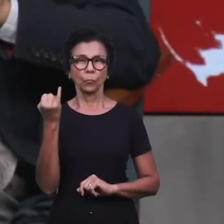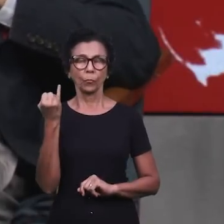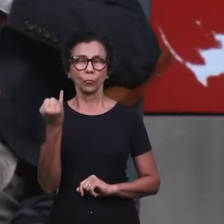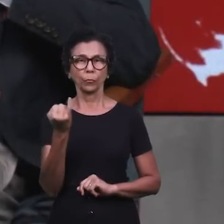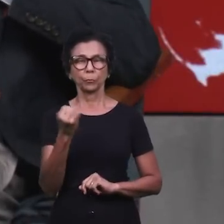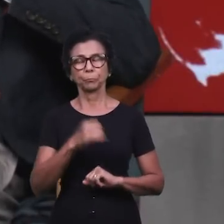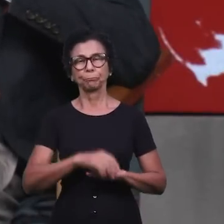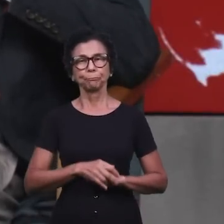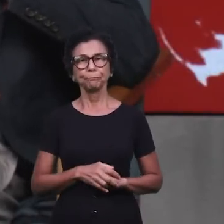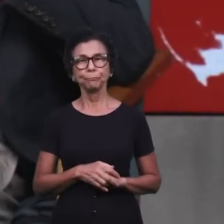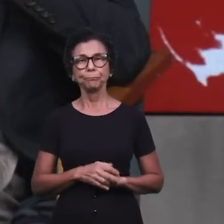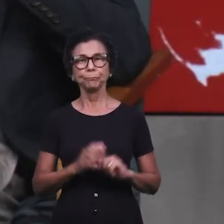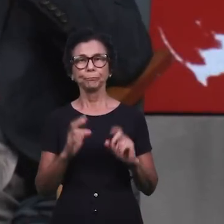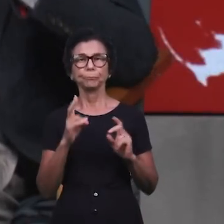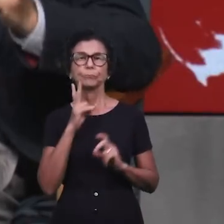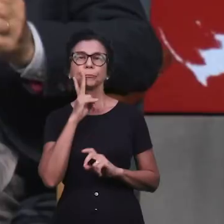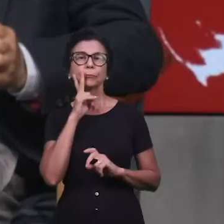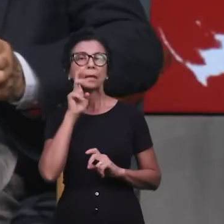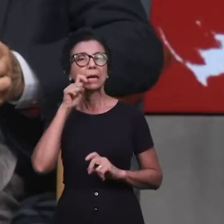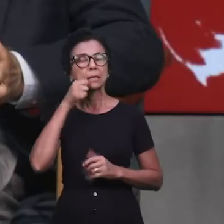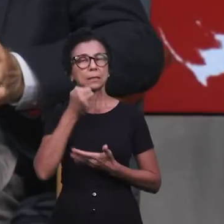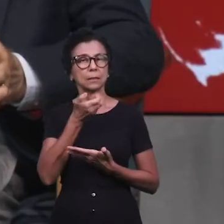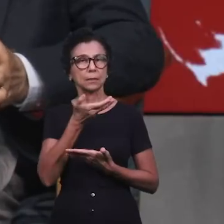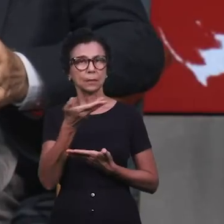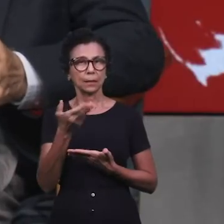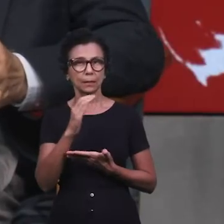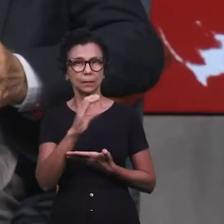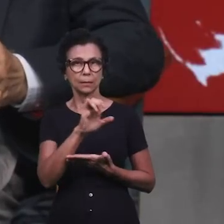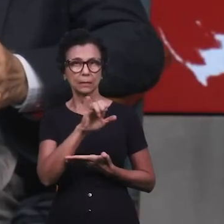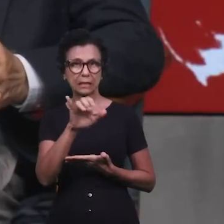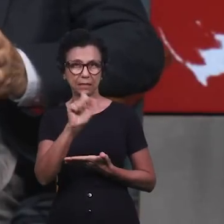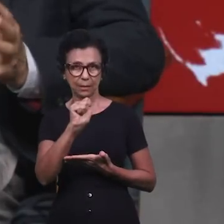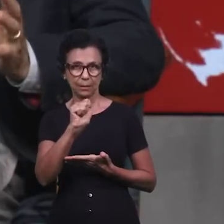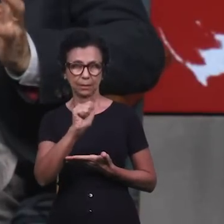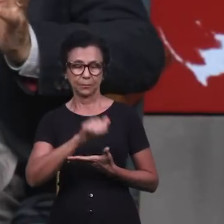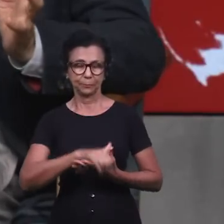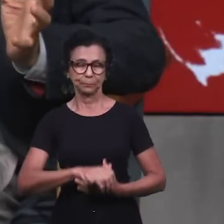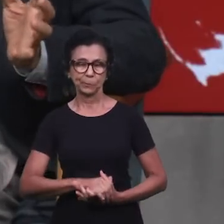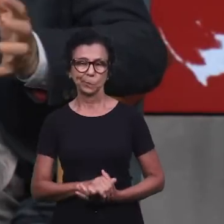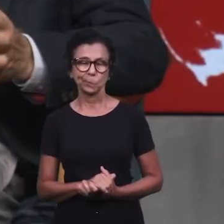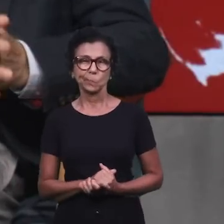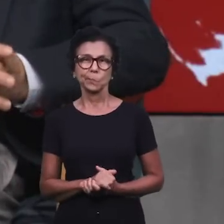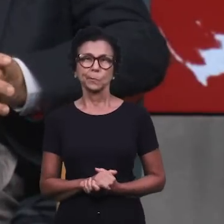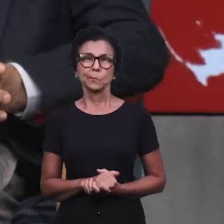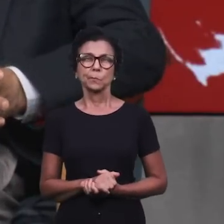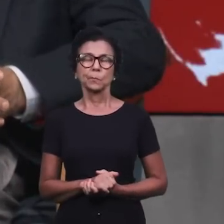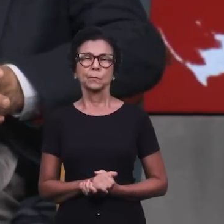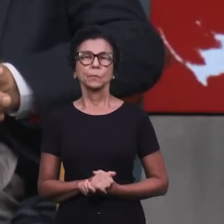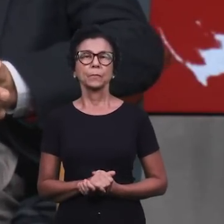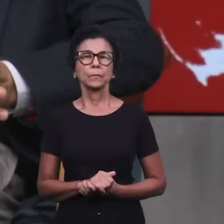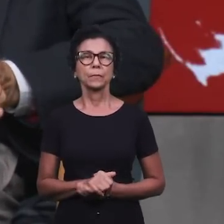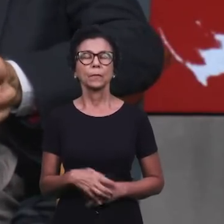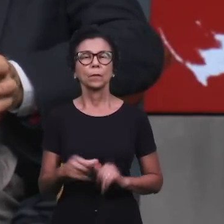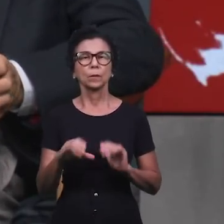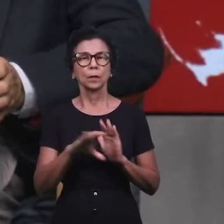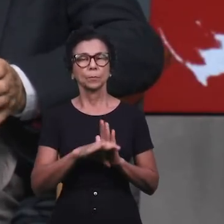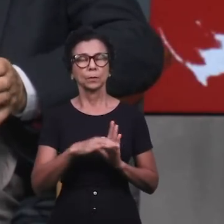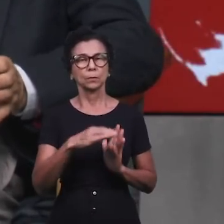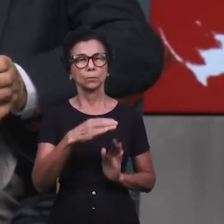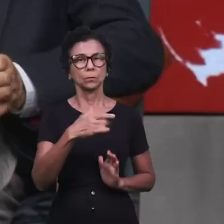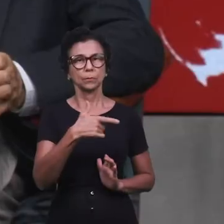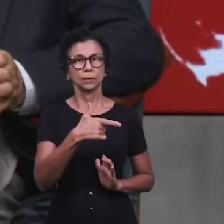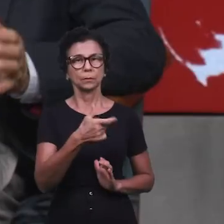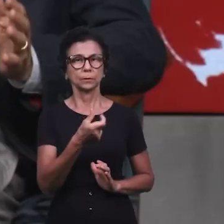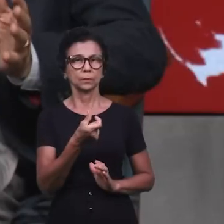lá. A ceia está descrita daquela forma detalhada no capítulo